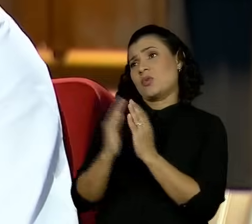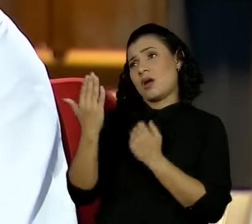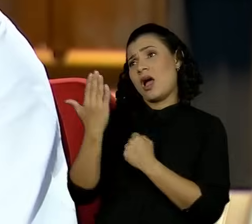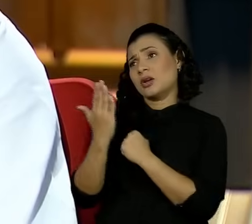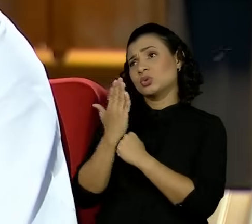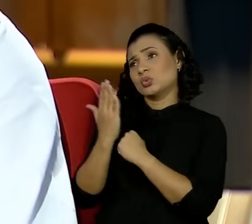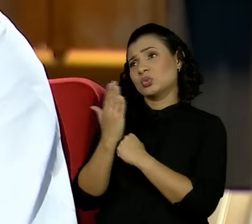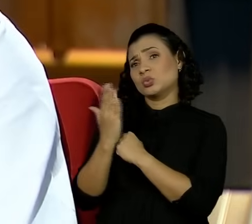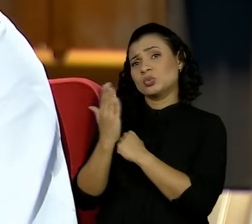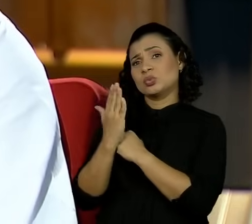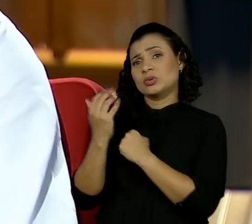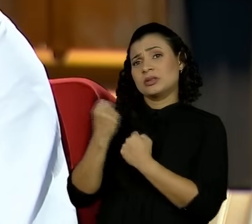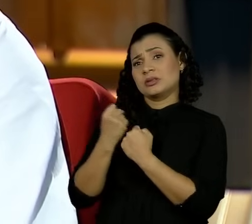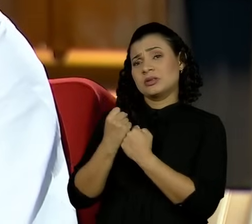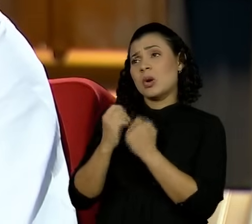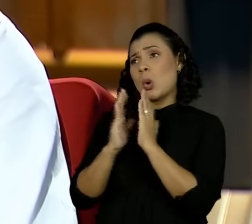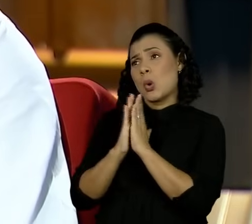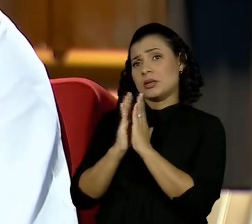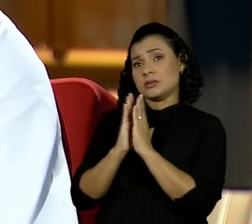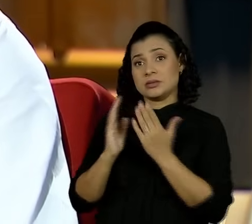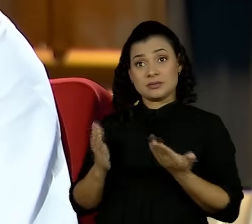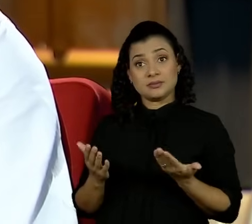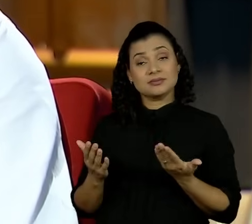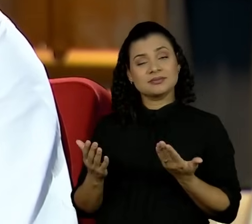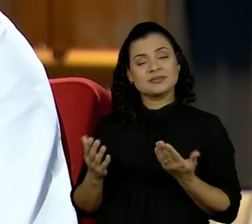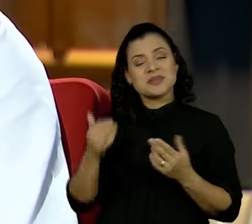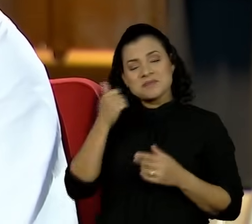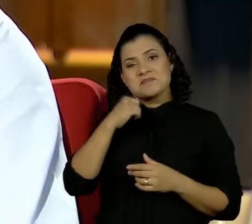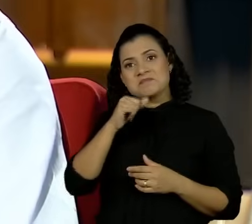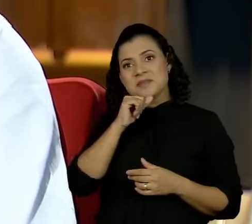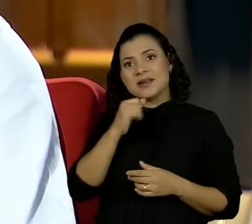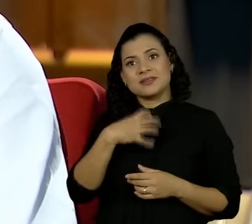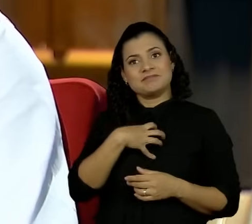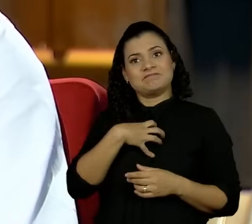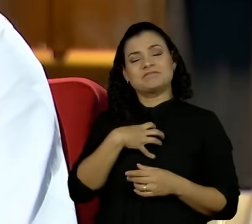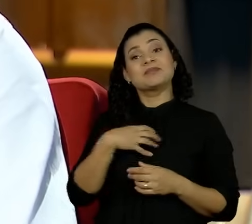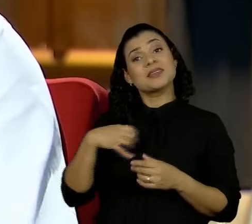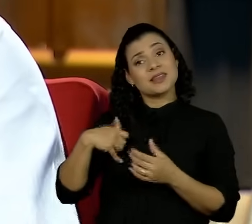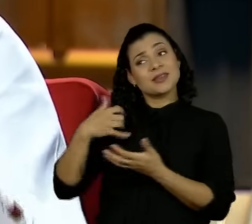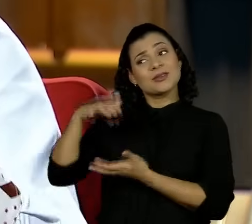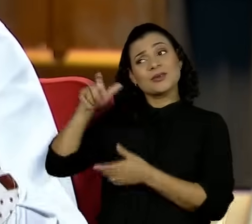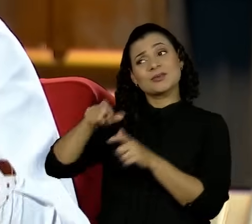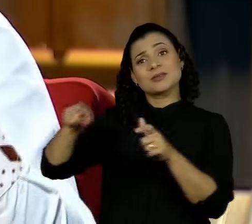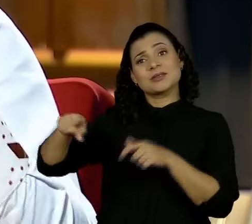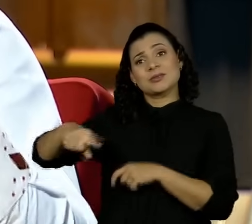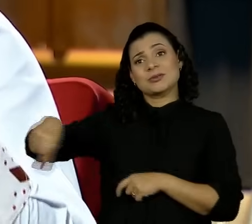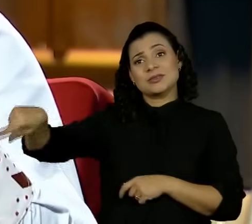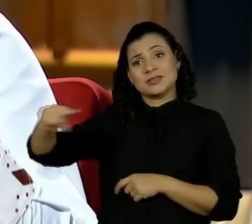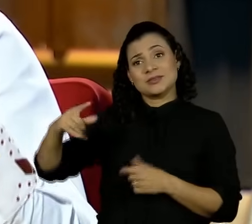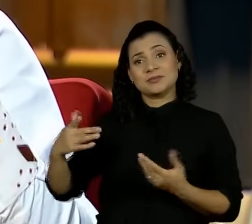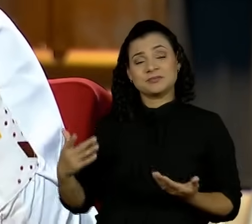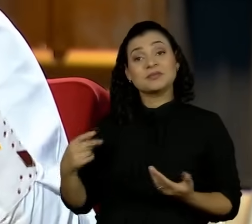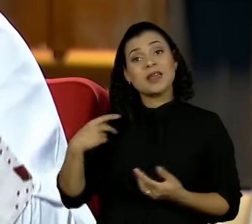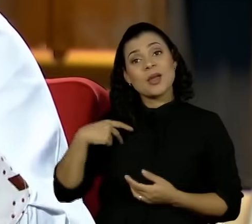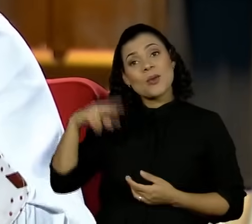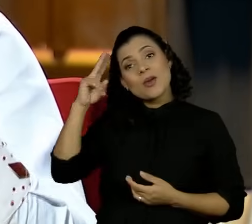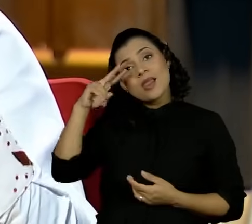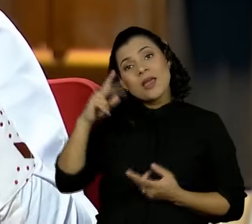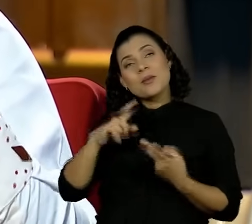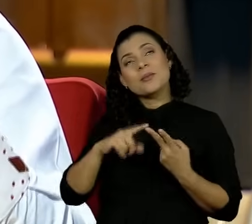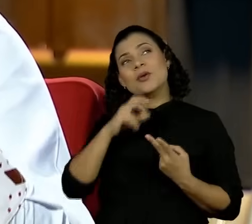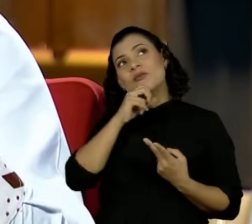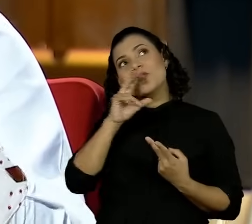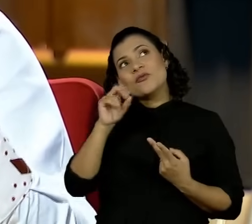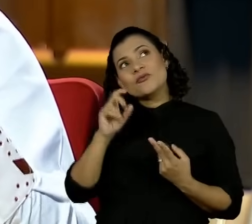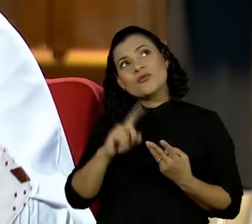né? Eu acho que tem essa questão. Então, acho que são pessoas mais velhas, assim. E aí, eu vou lembrando um pouco dos meus avós, o